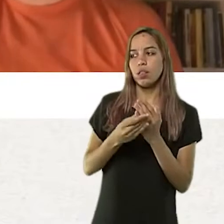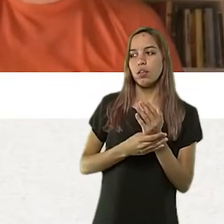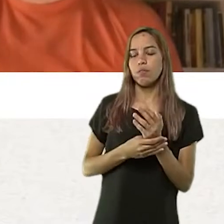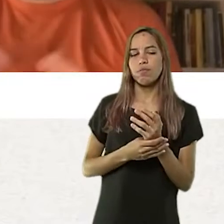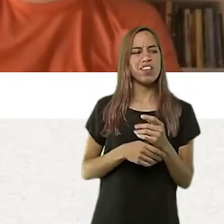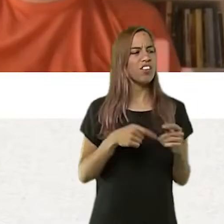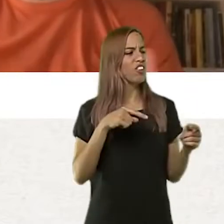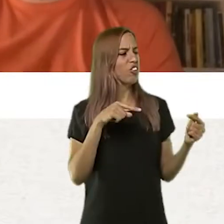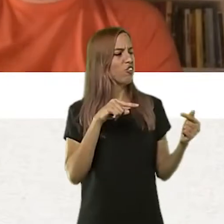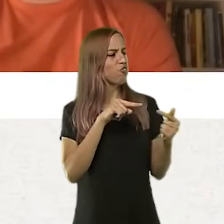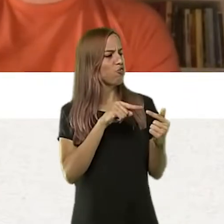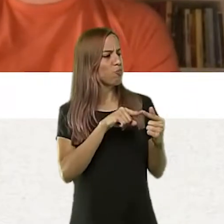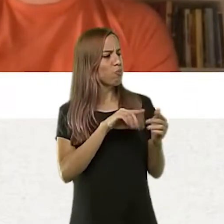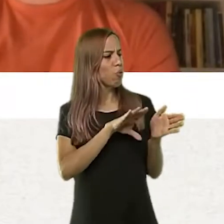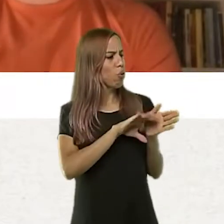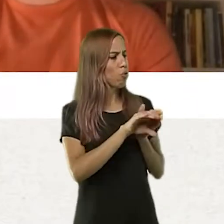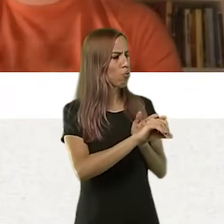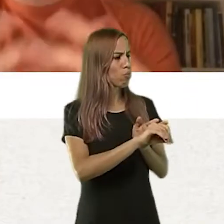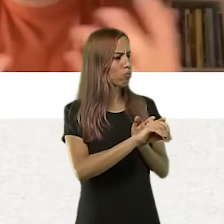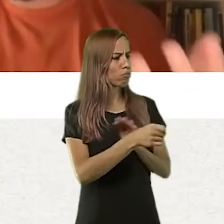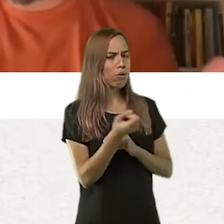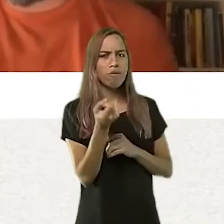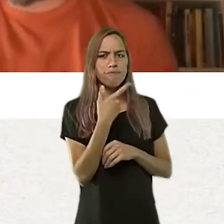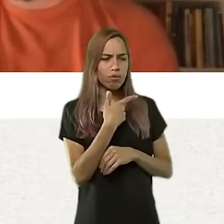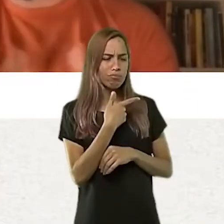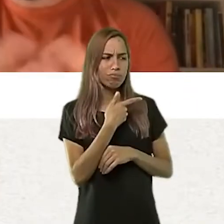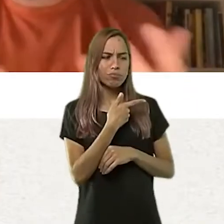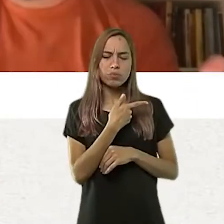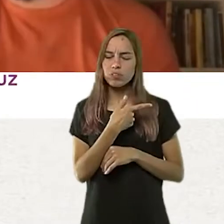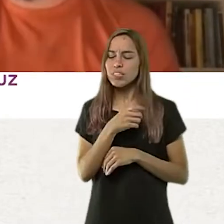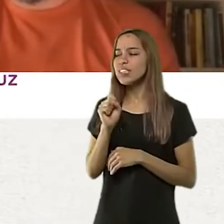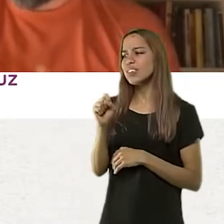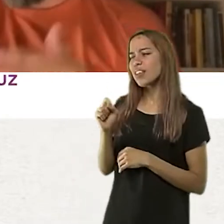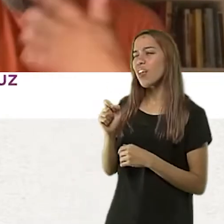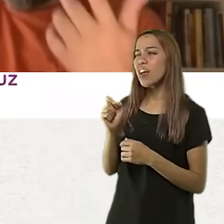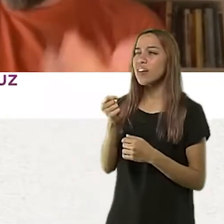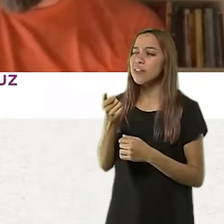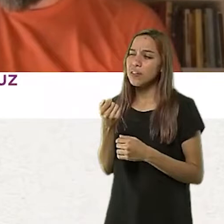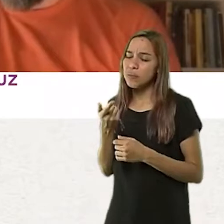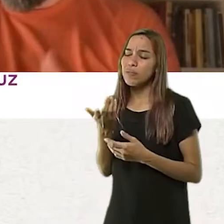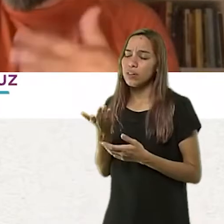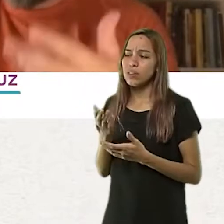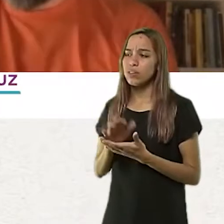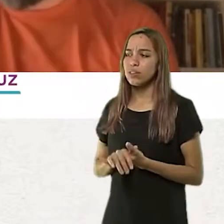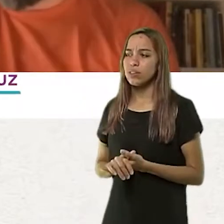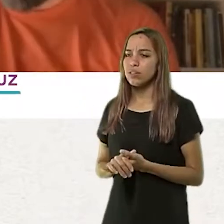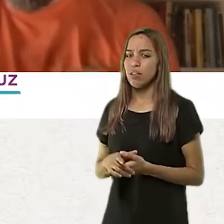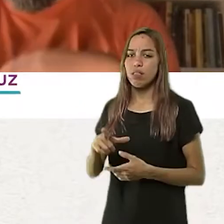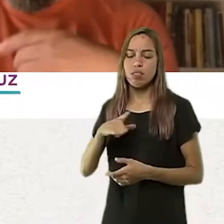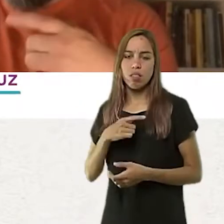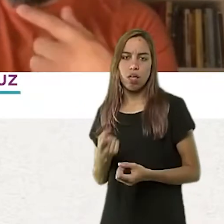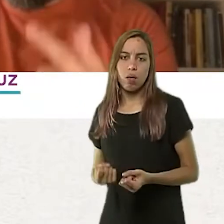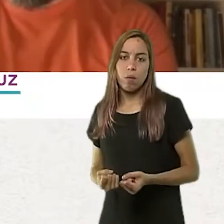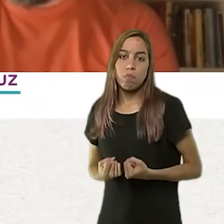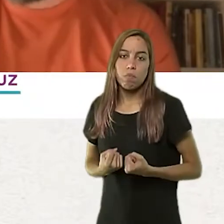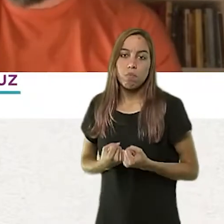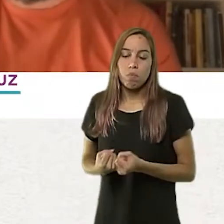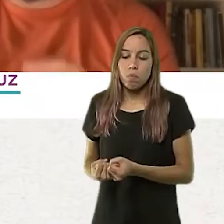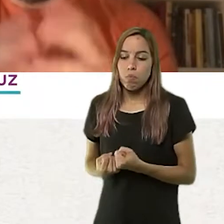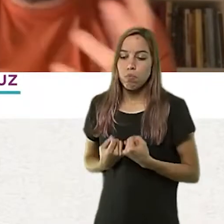isso. Na enciclopédia fala-se de tudo e mais alguma coisa. Há poemas, há aforismos,